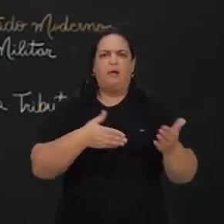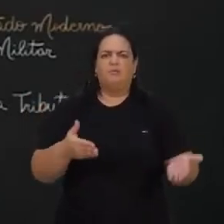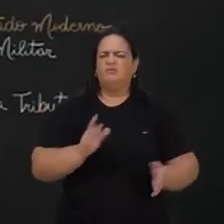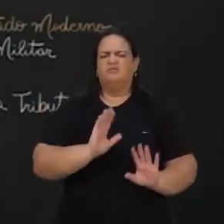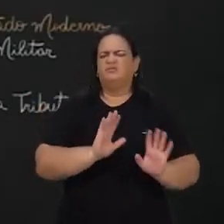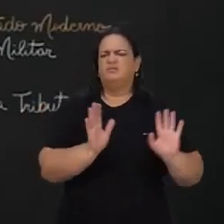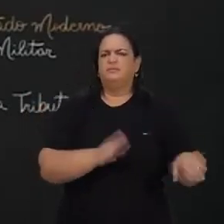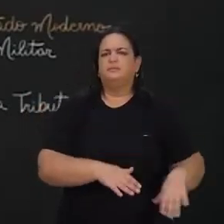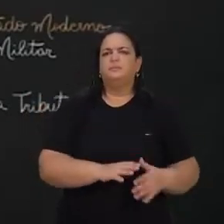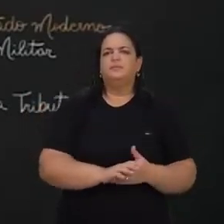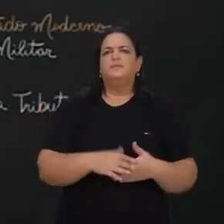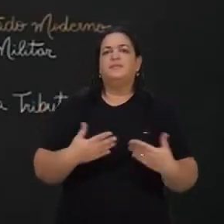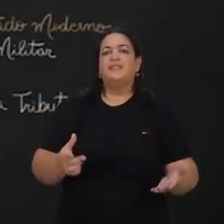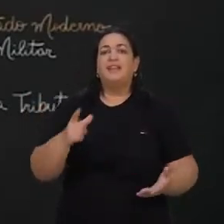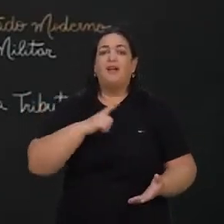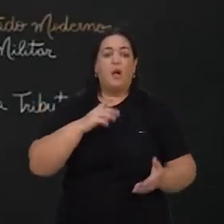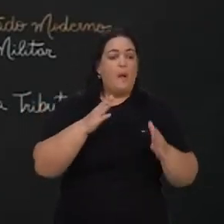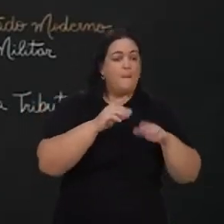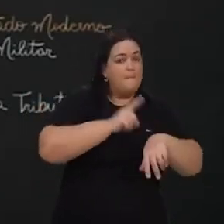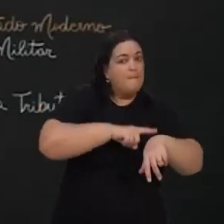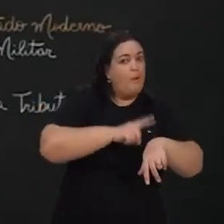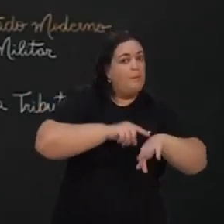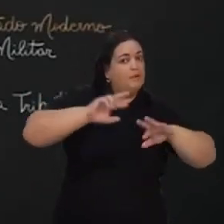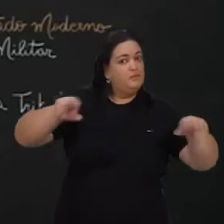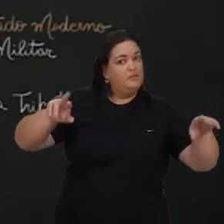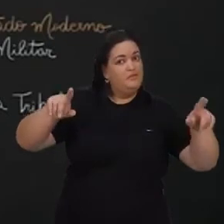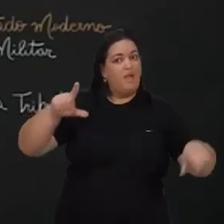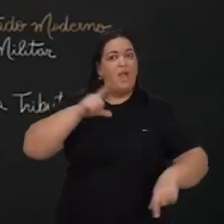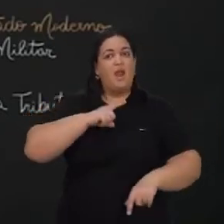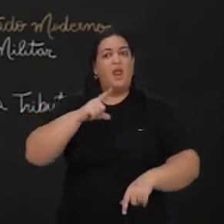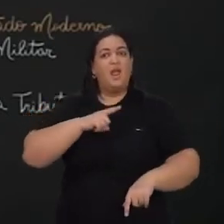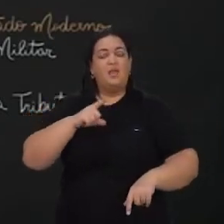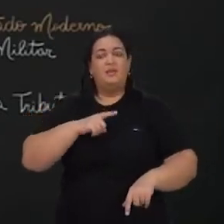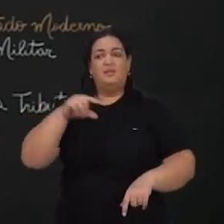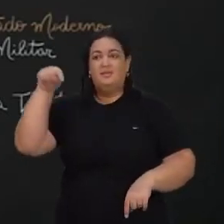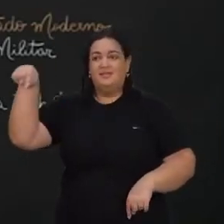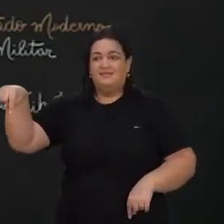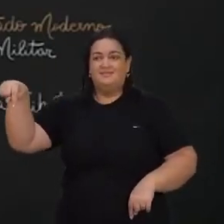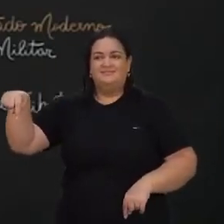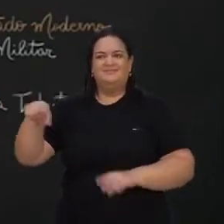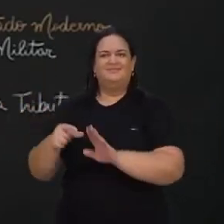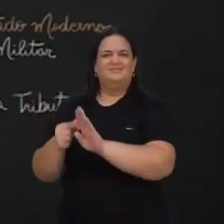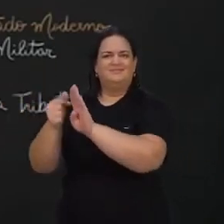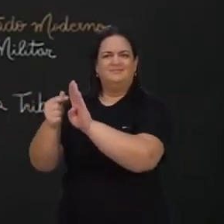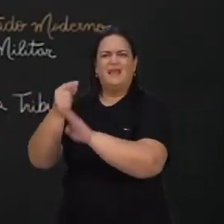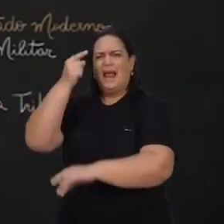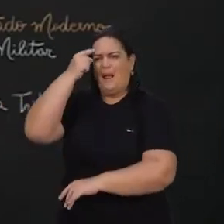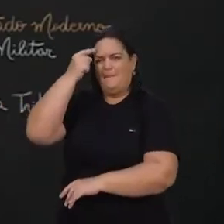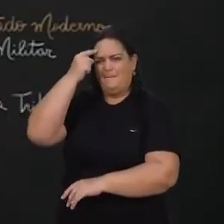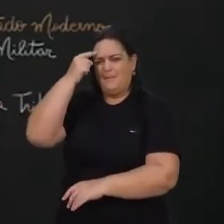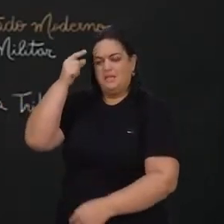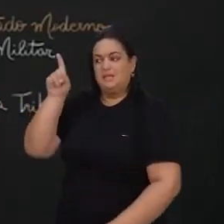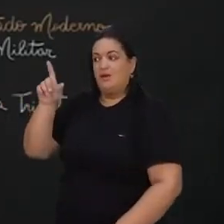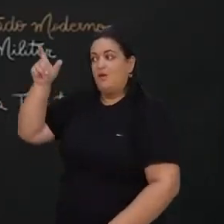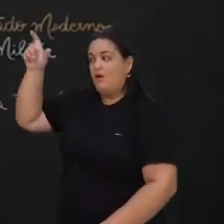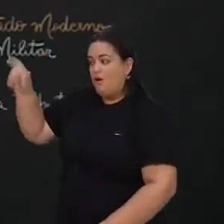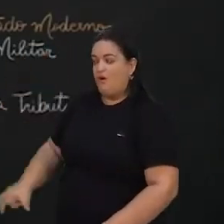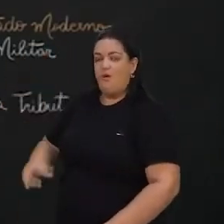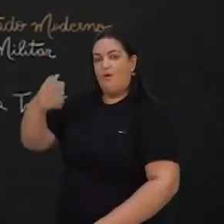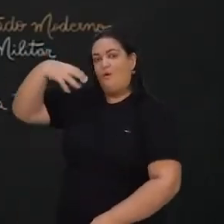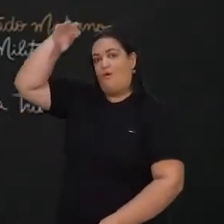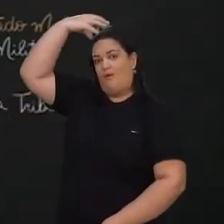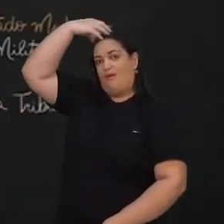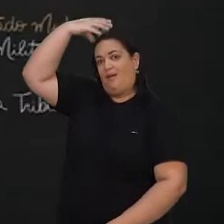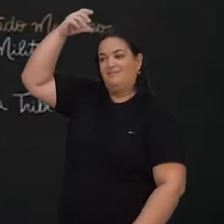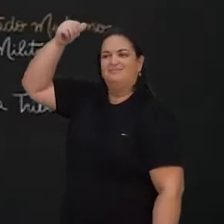diferentes na Europa, mas fazem esse movimento nesse sentido? Eles passam a apoiar a autoridade real. Não é à toa que tem